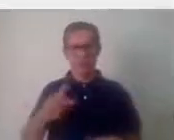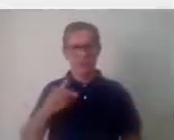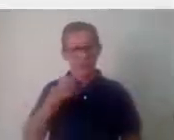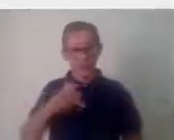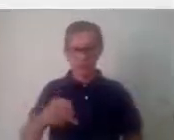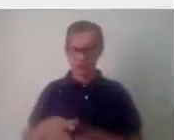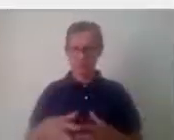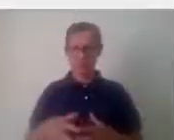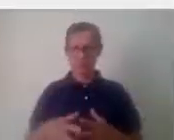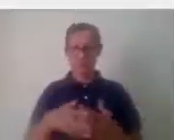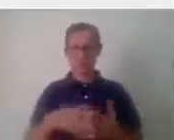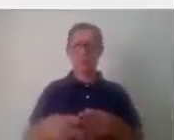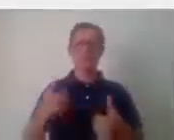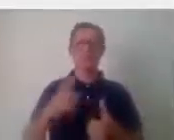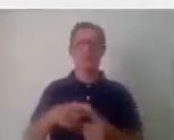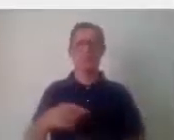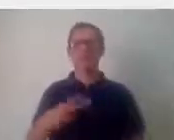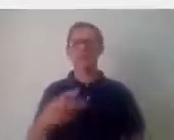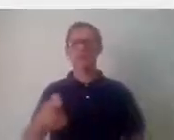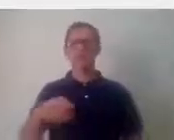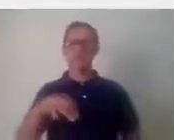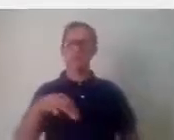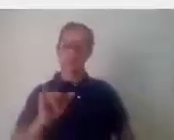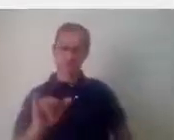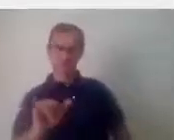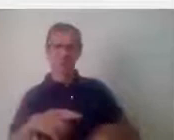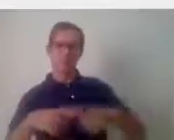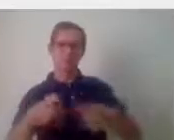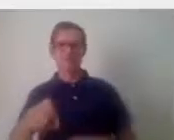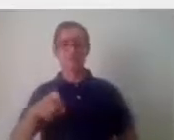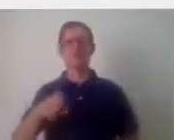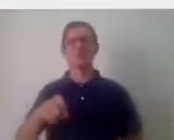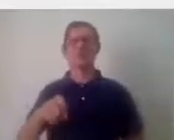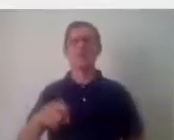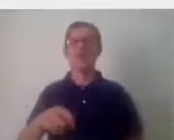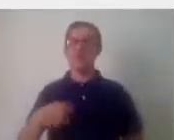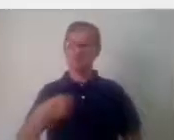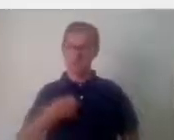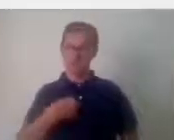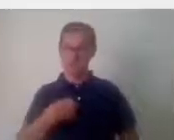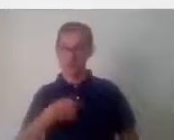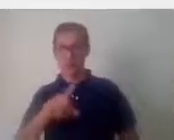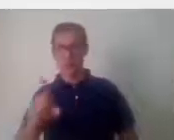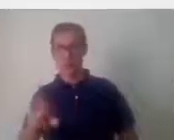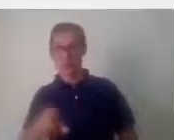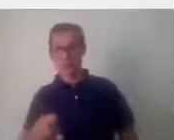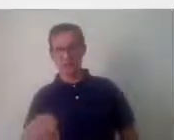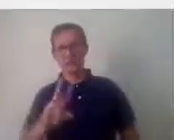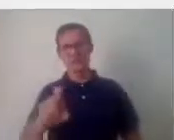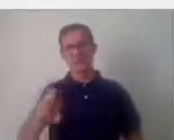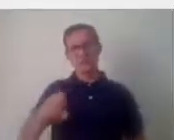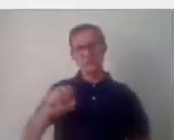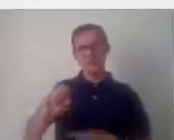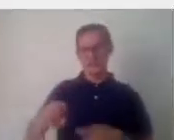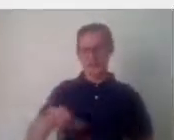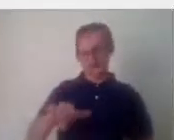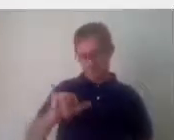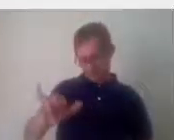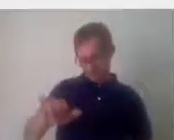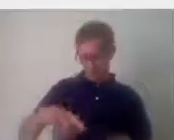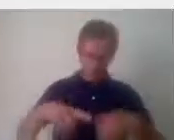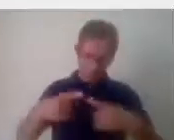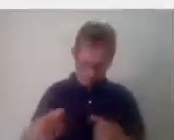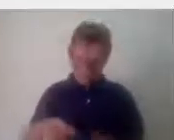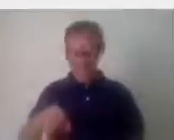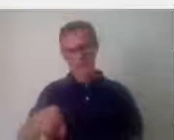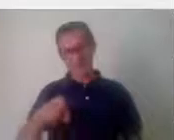Primeiro, eu vou integrar 2xy em relação a x. Se eu estou integrando 2xy em